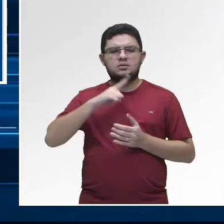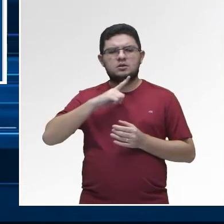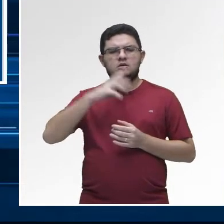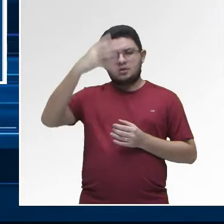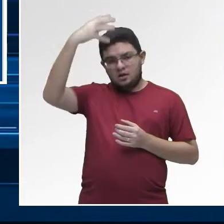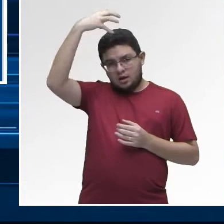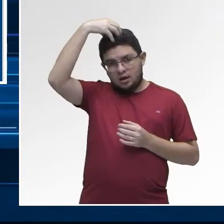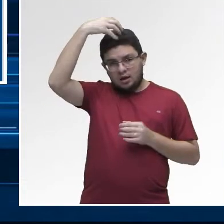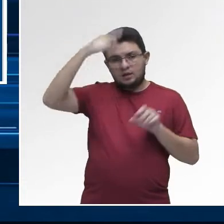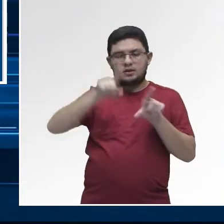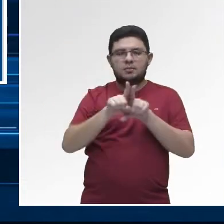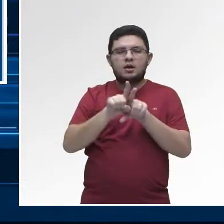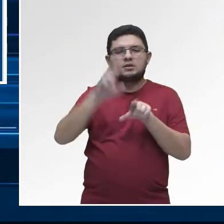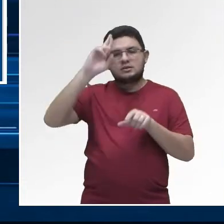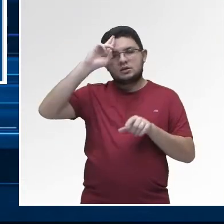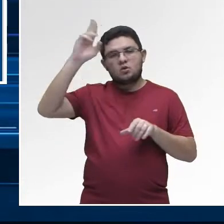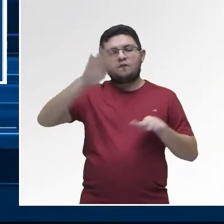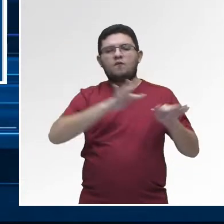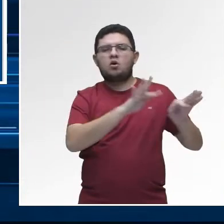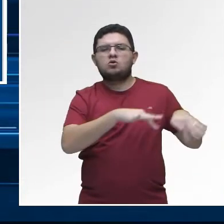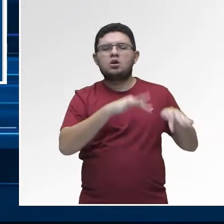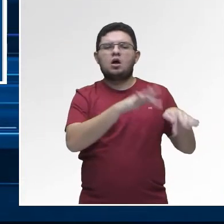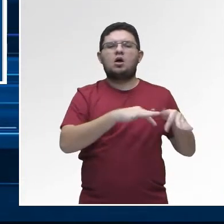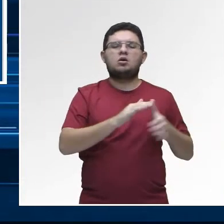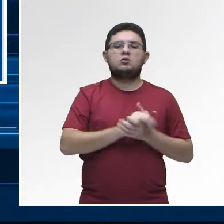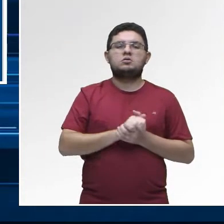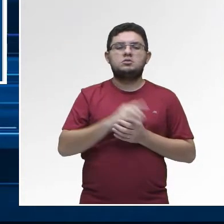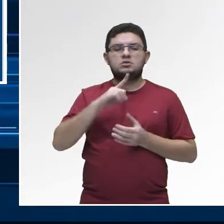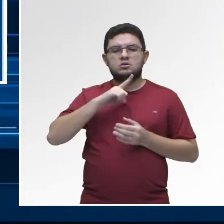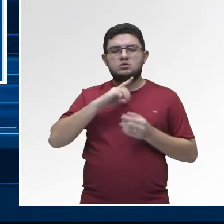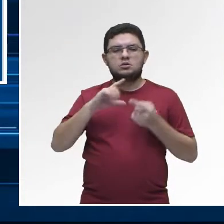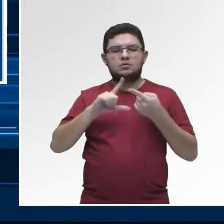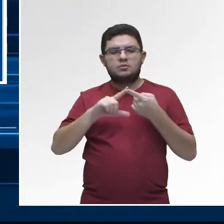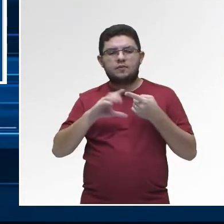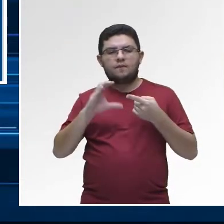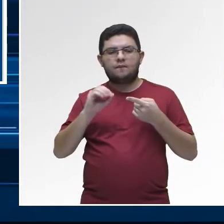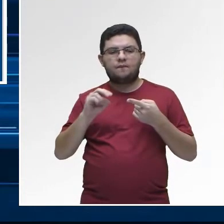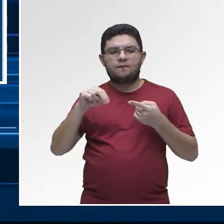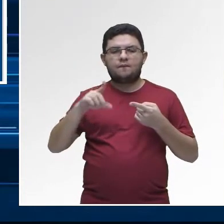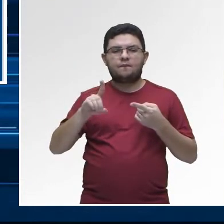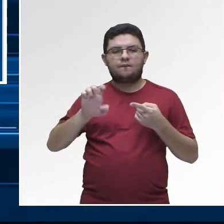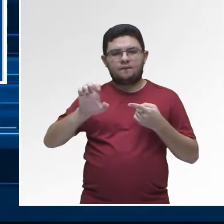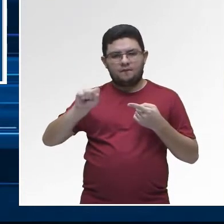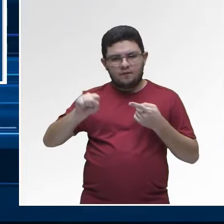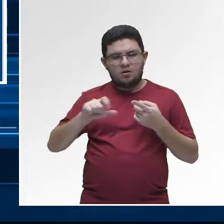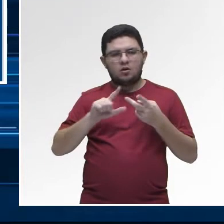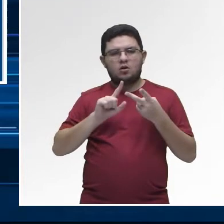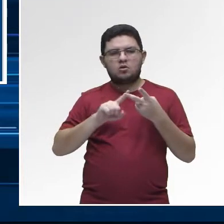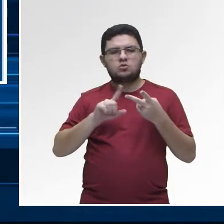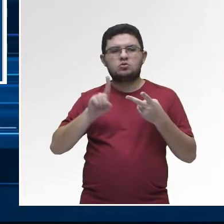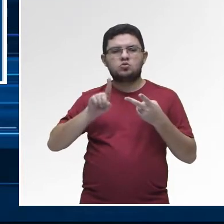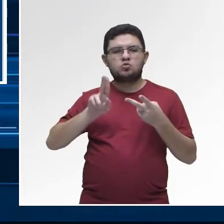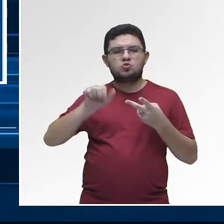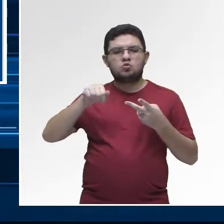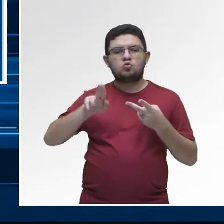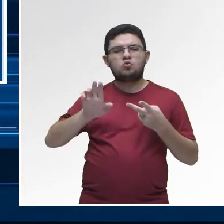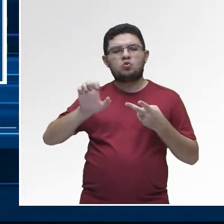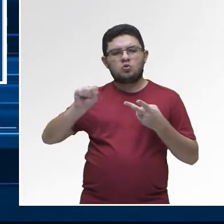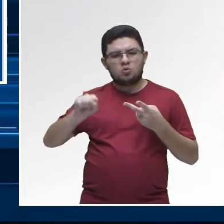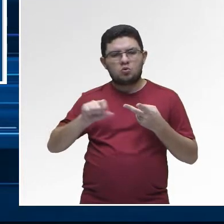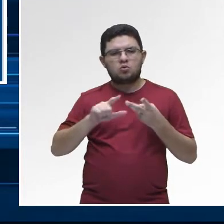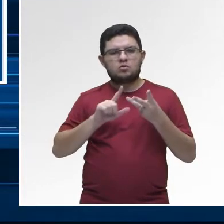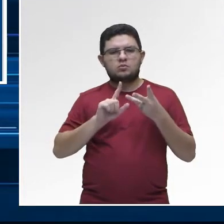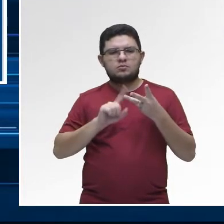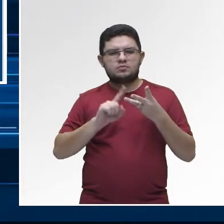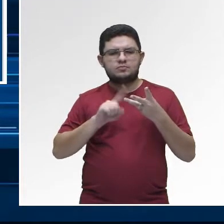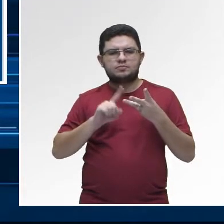feudais, que eram aí os condes, os duques, os marqueses, os viscondes, os barões, né? E o